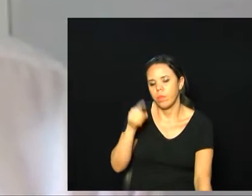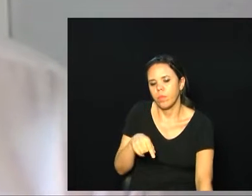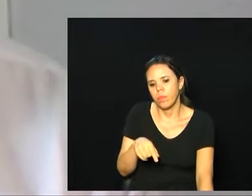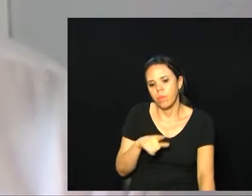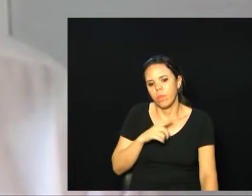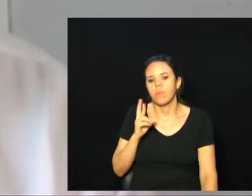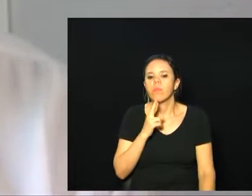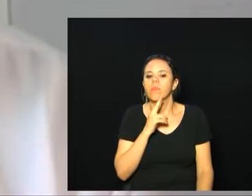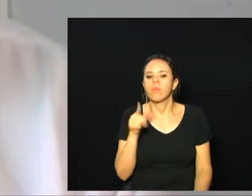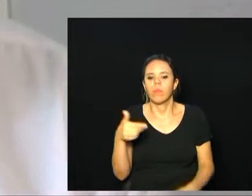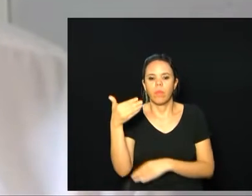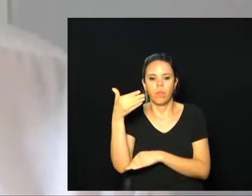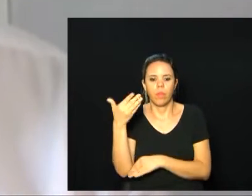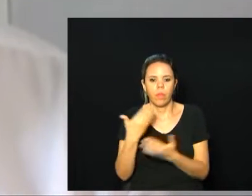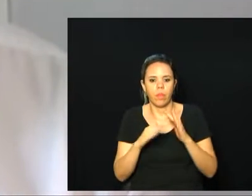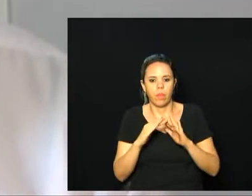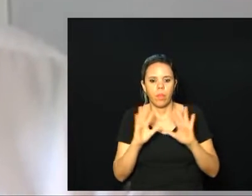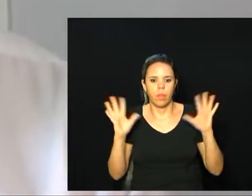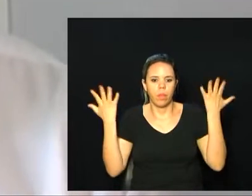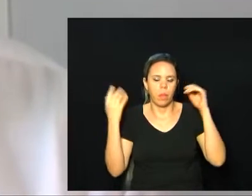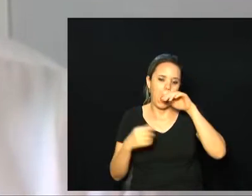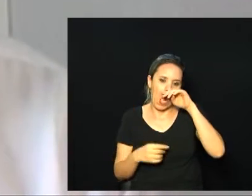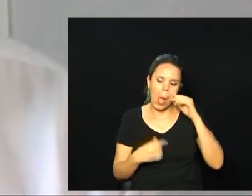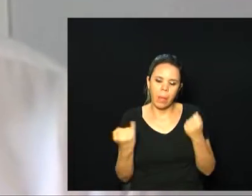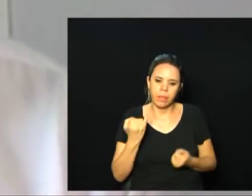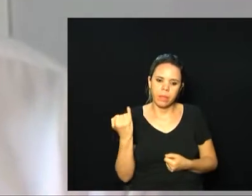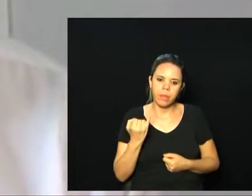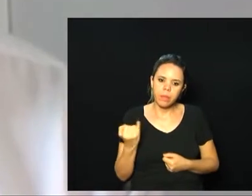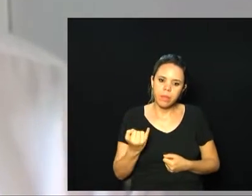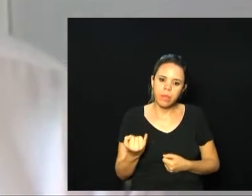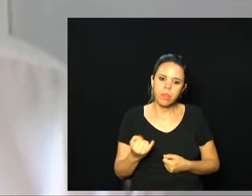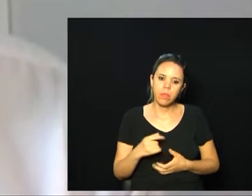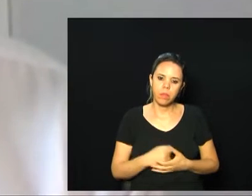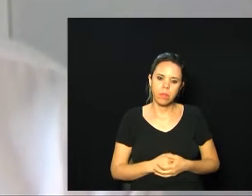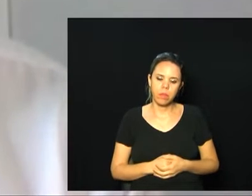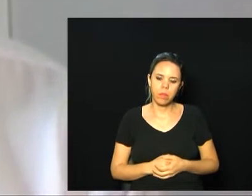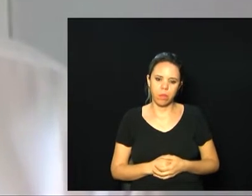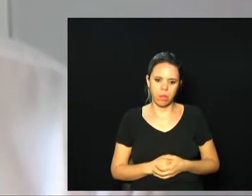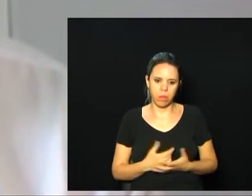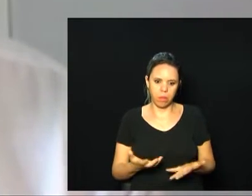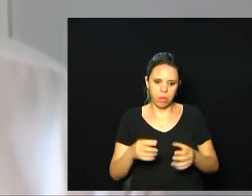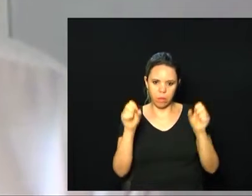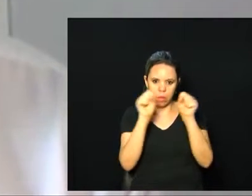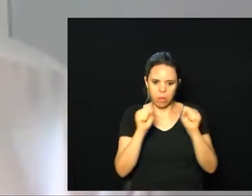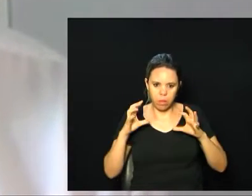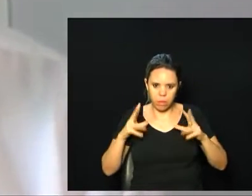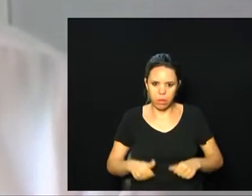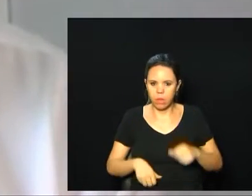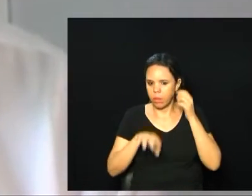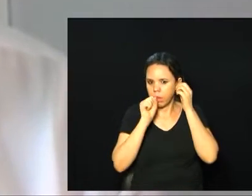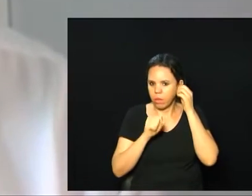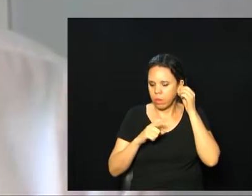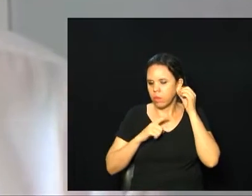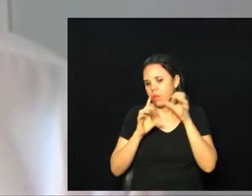tenho um restaurante, um hotel, uma escola, uma casa de eventos, é fundamental que eu busque equipamentos e sistemas de purificação de ar. E